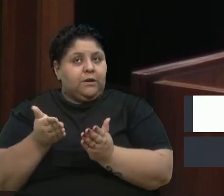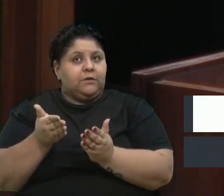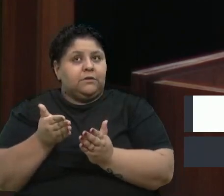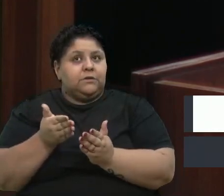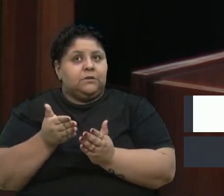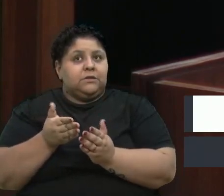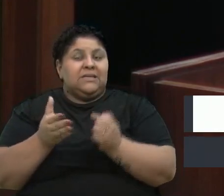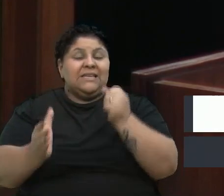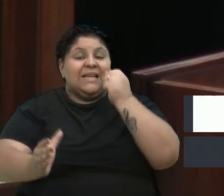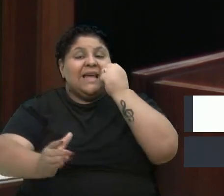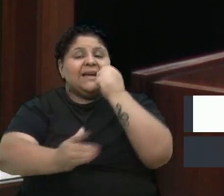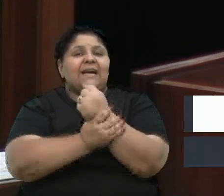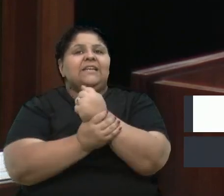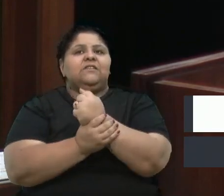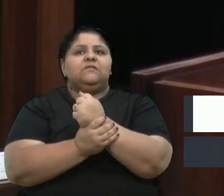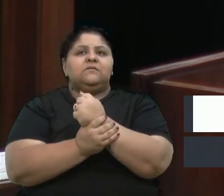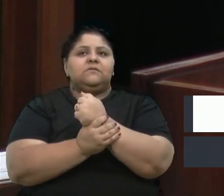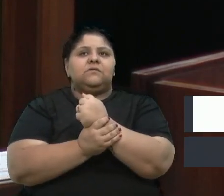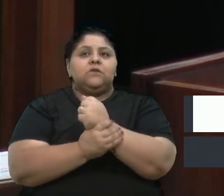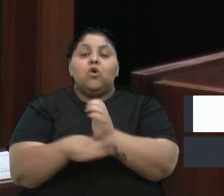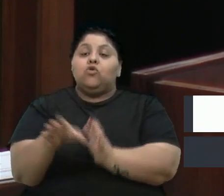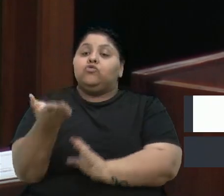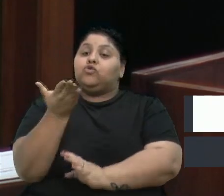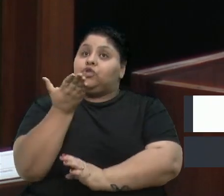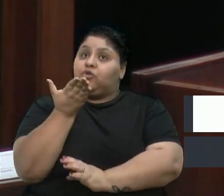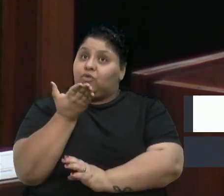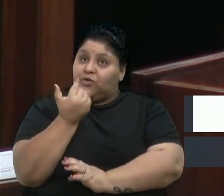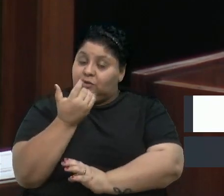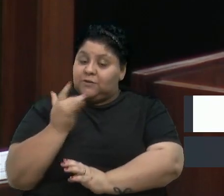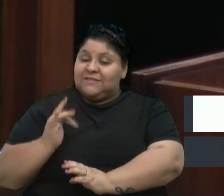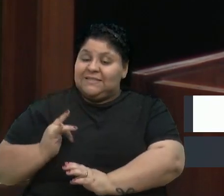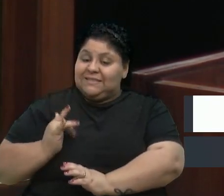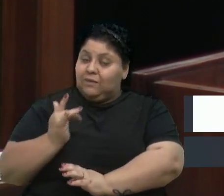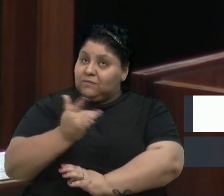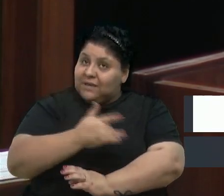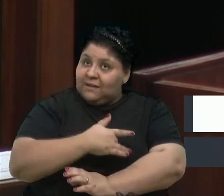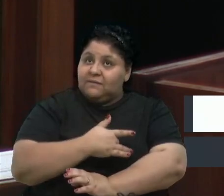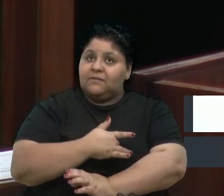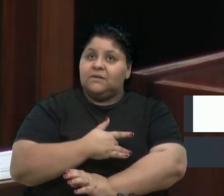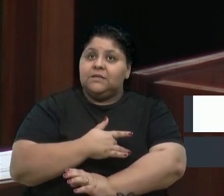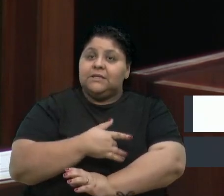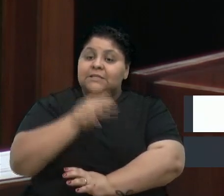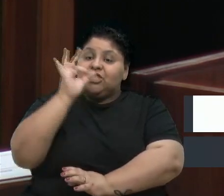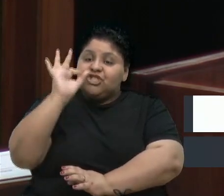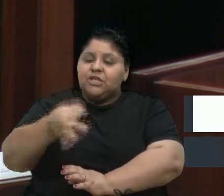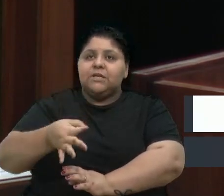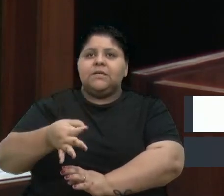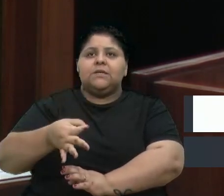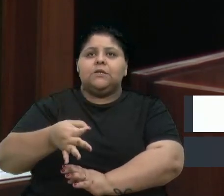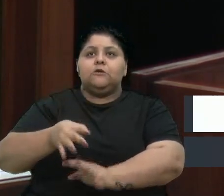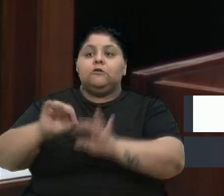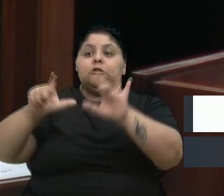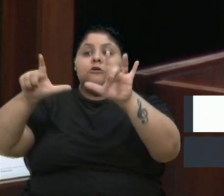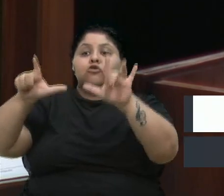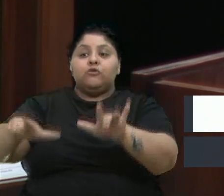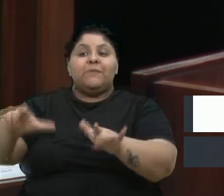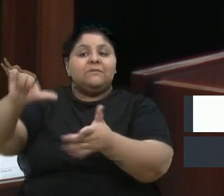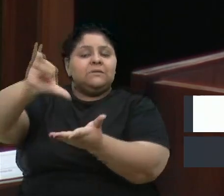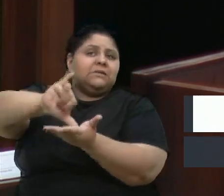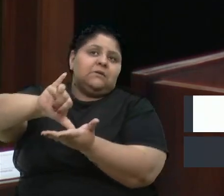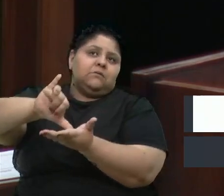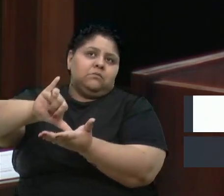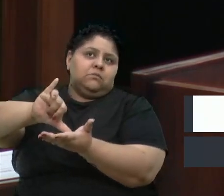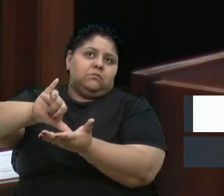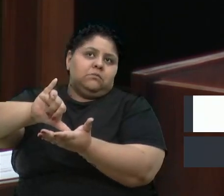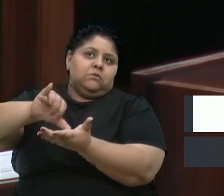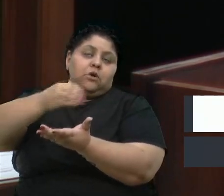a garantia de uma refeição saudável, digna, num espaço central.